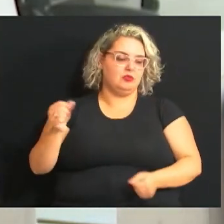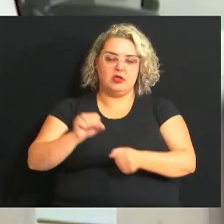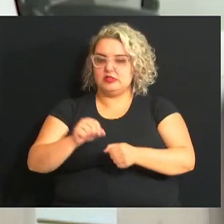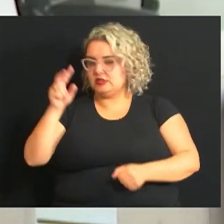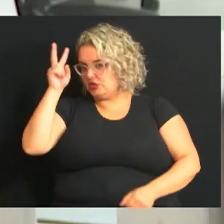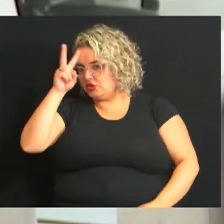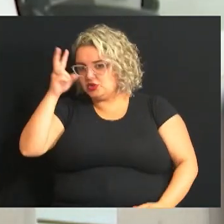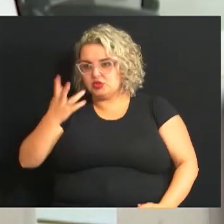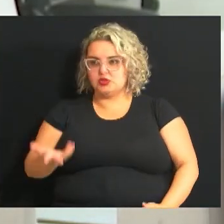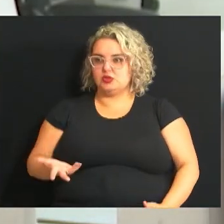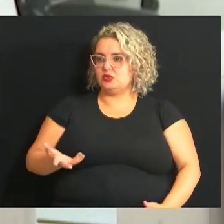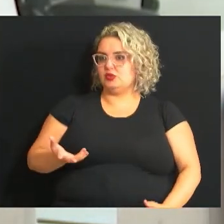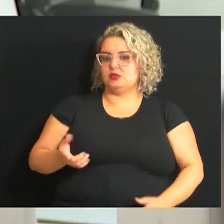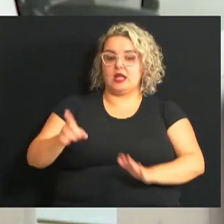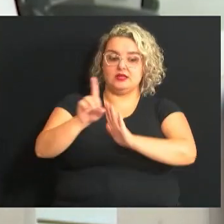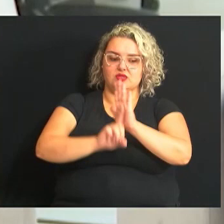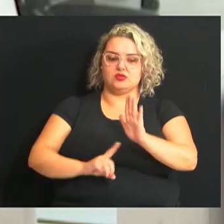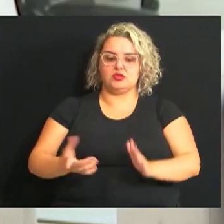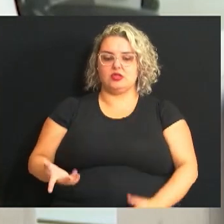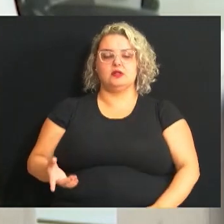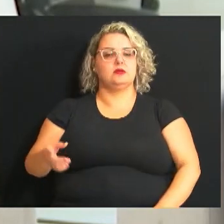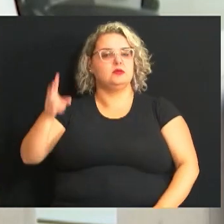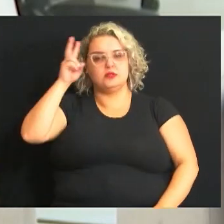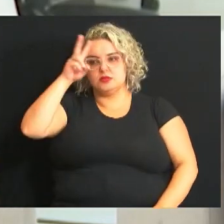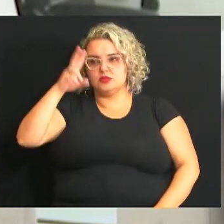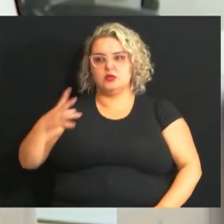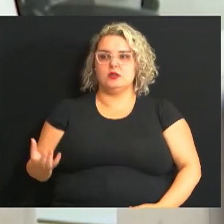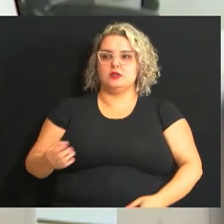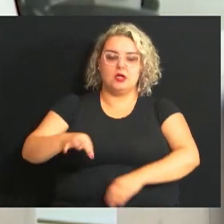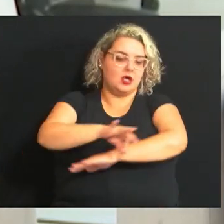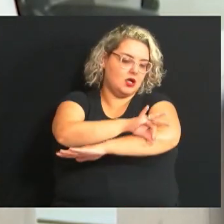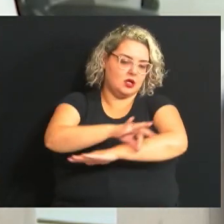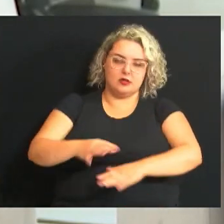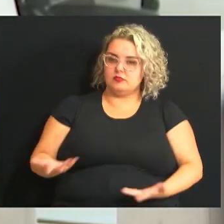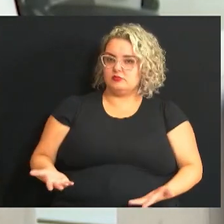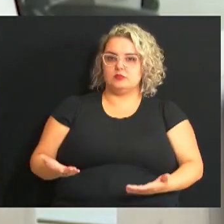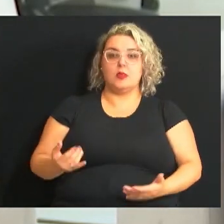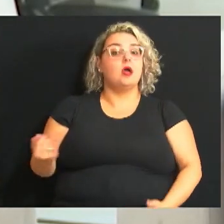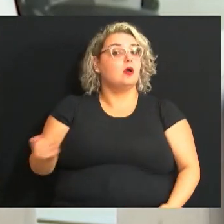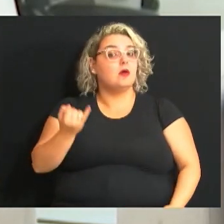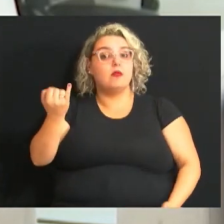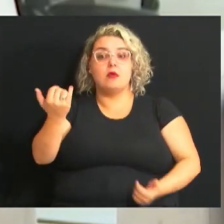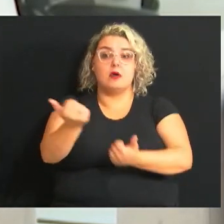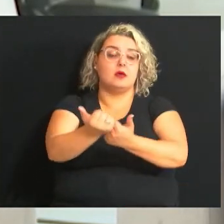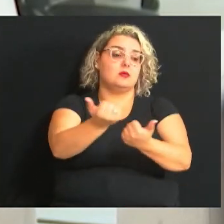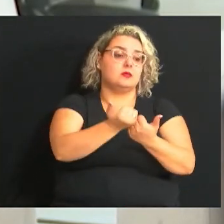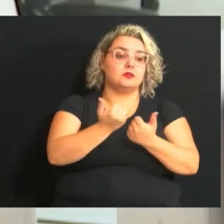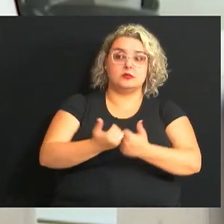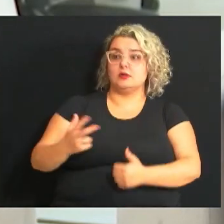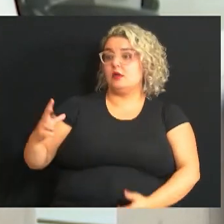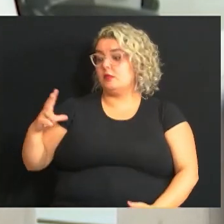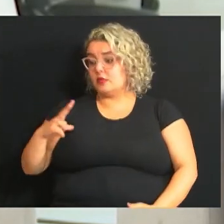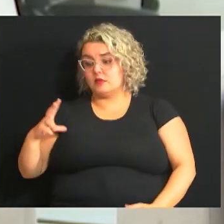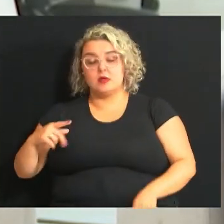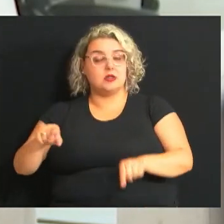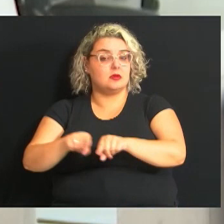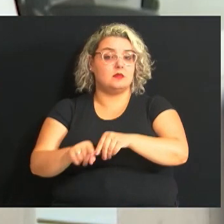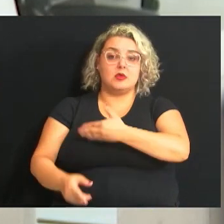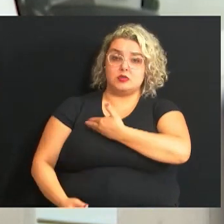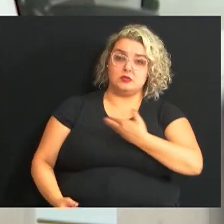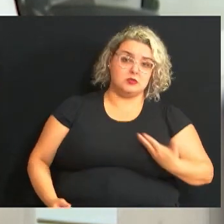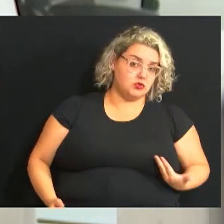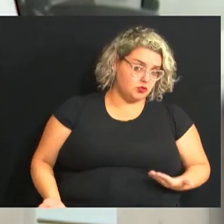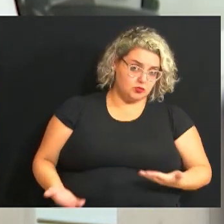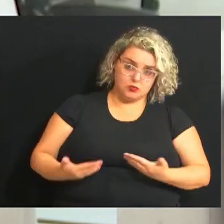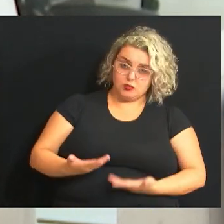arquitetura, ocupam cargos e postos importantes, tanto na iniciativa privada quanto no serviço público. Então, a universidade também é esse